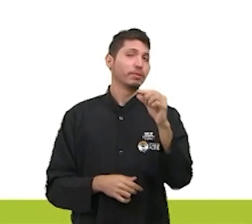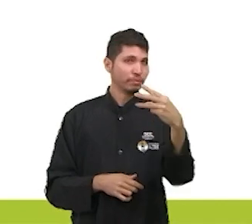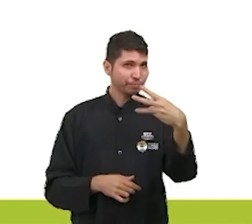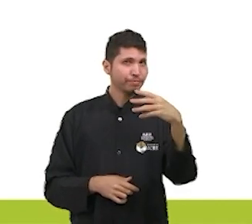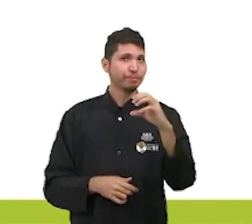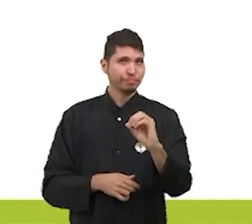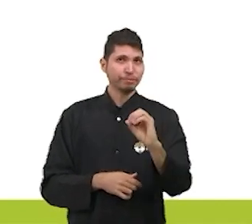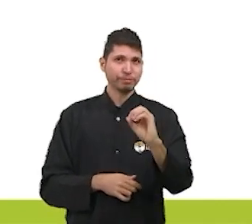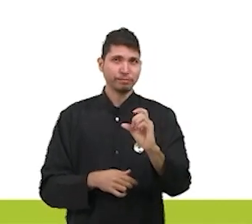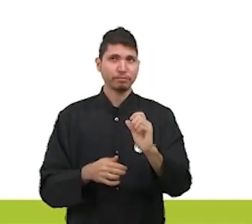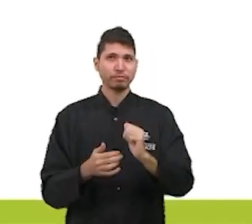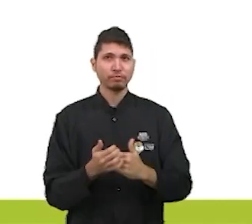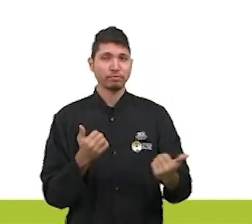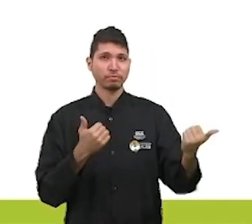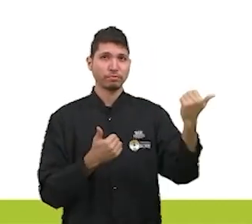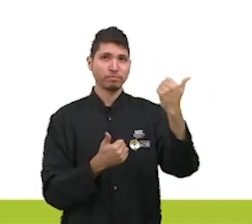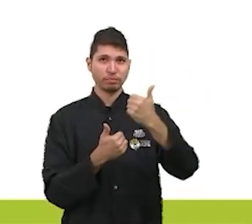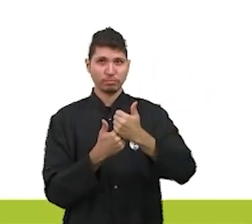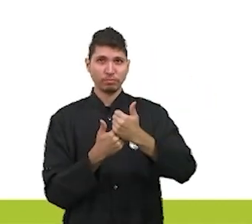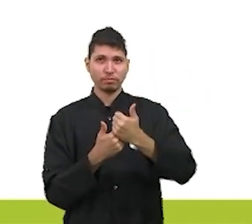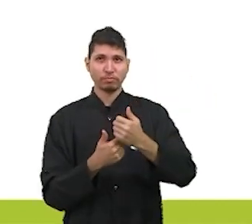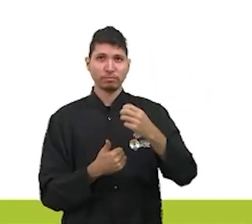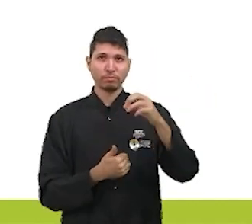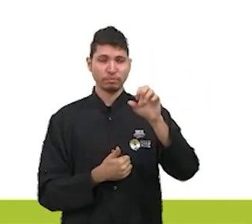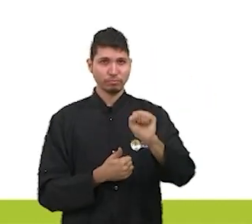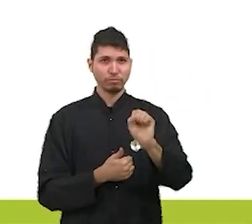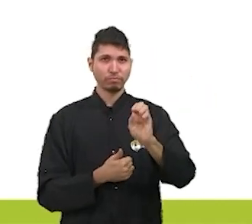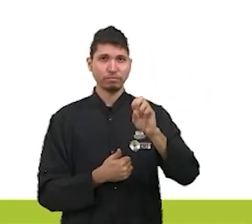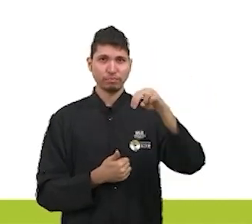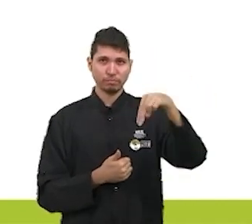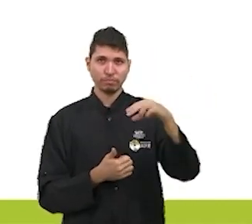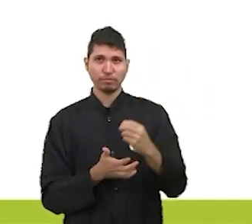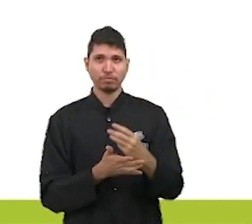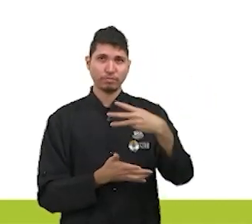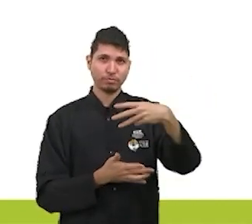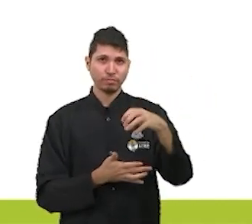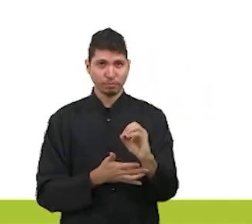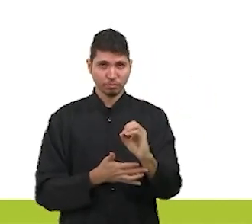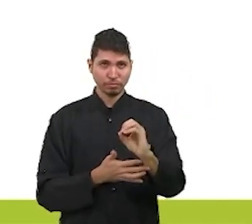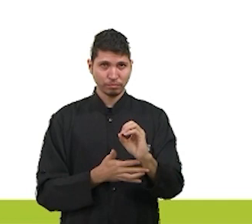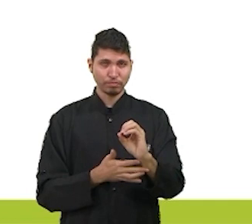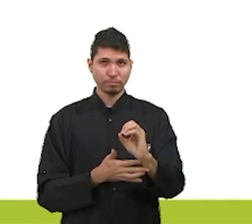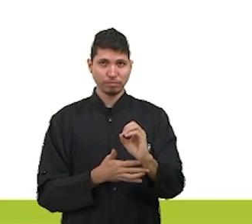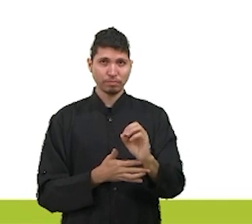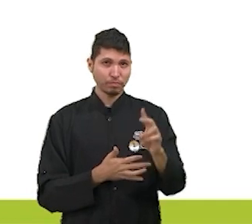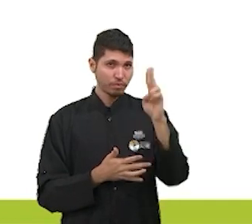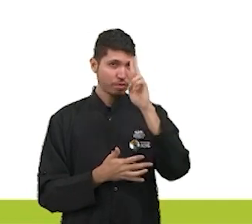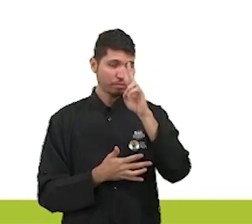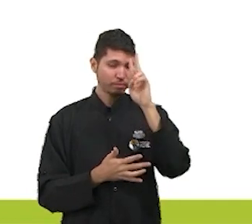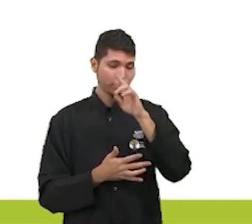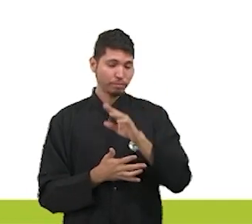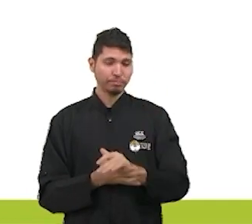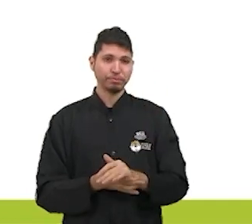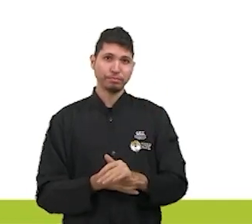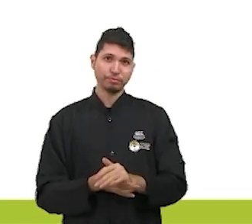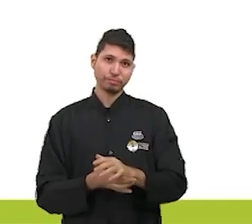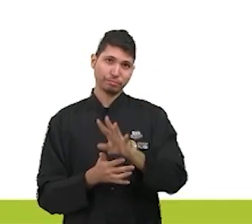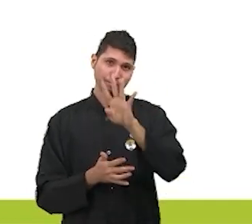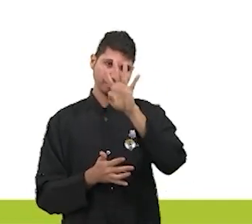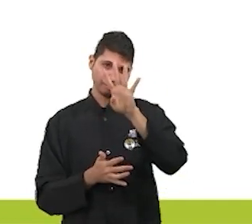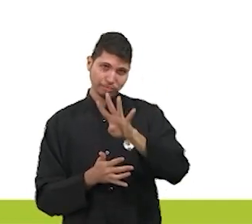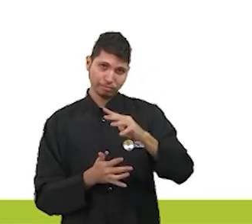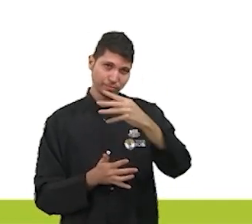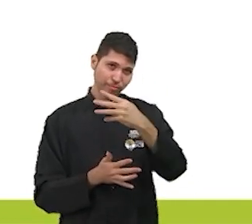relação, substitui os valores, no caso aqui o seno de 30 graus, né, que a gente já sabe. Lembra da tabela? A tabela diz o seguinte, ó, para seno 1,